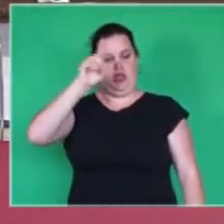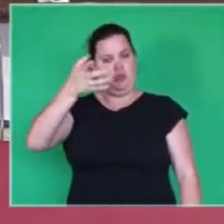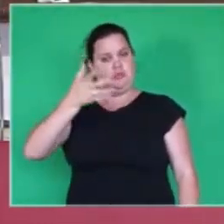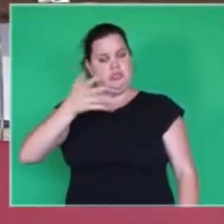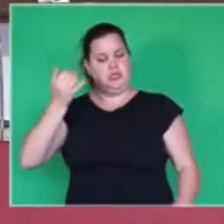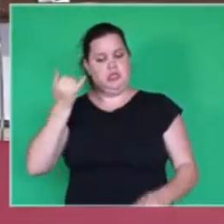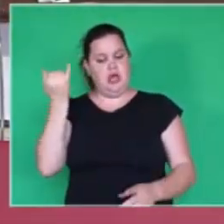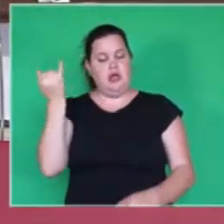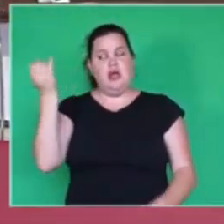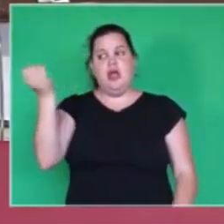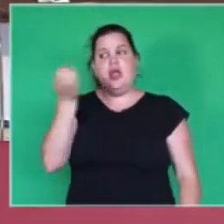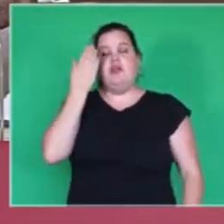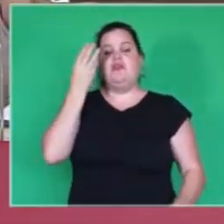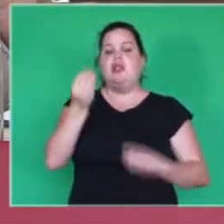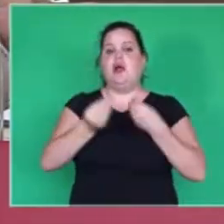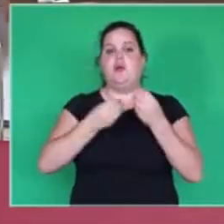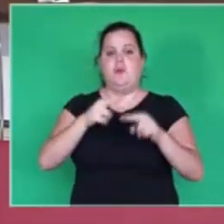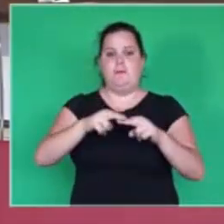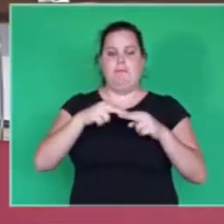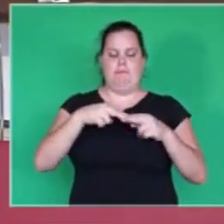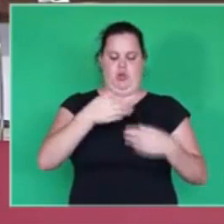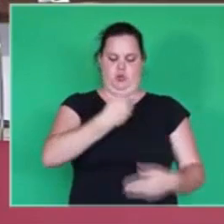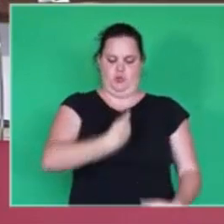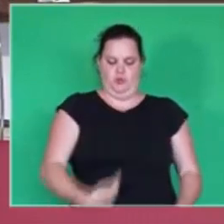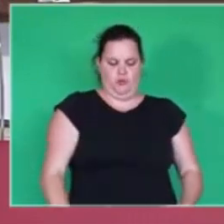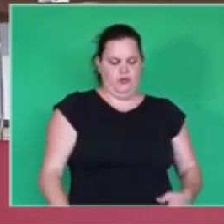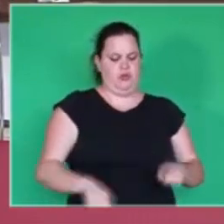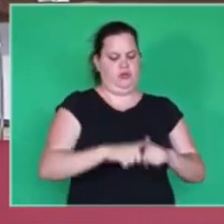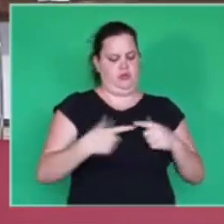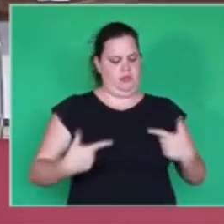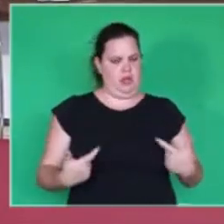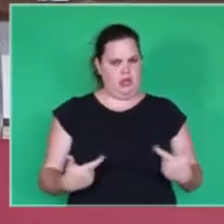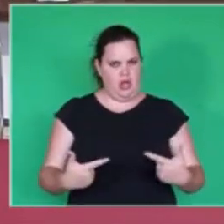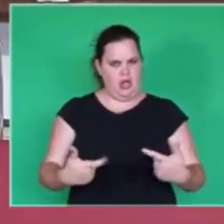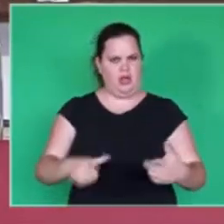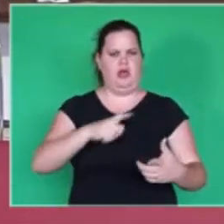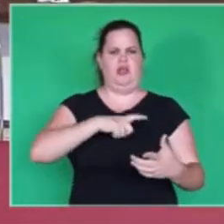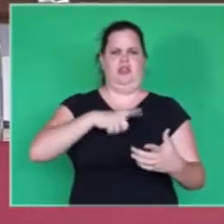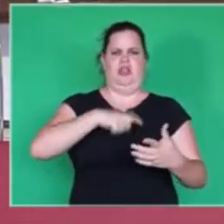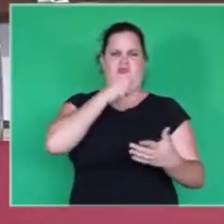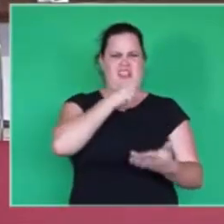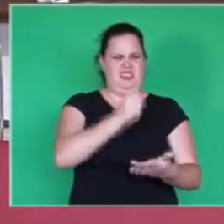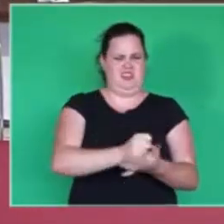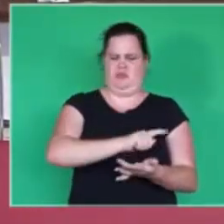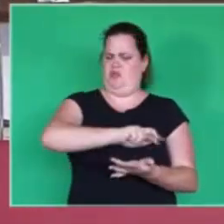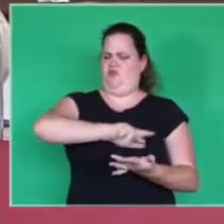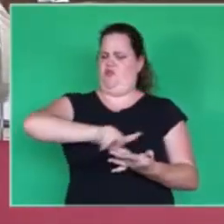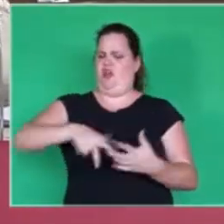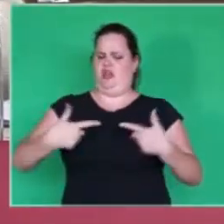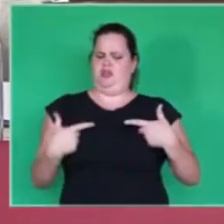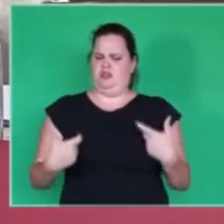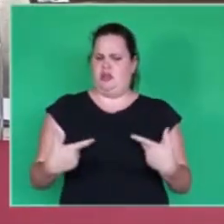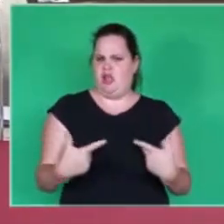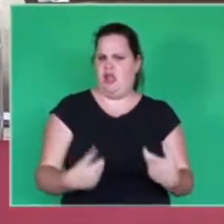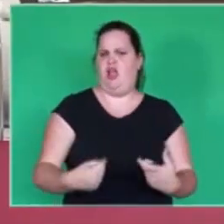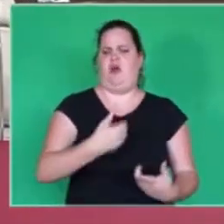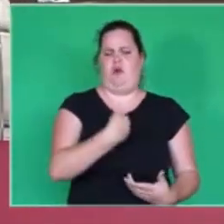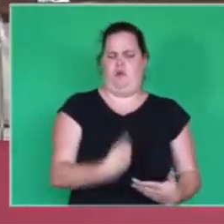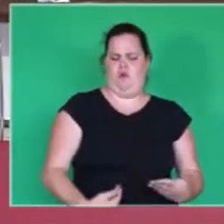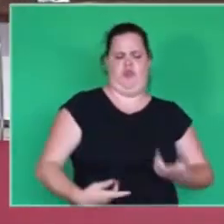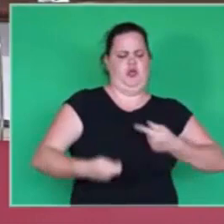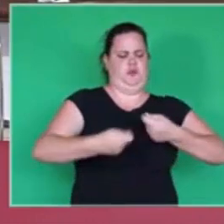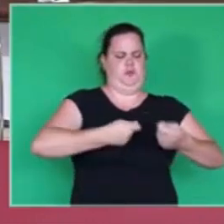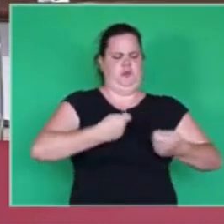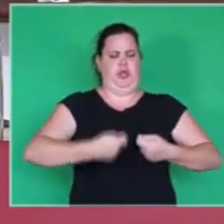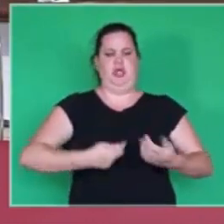das guerras, e os irmãos vão ver todo o Velho Testamento, as batalhas que foram travadas, tudo isso, sempre